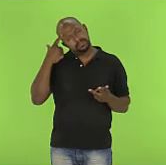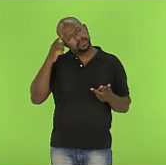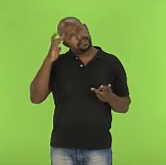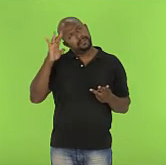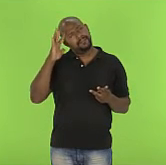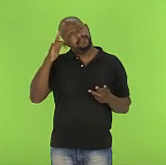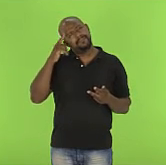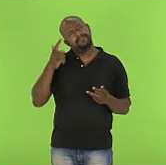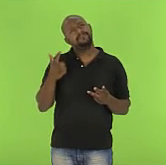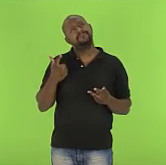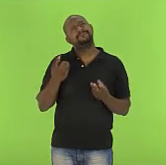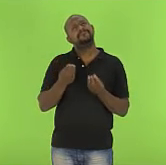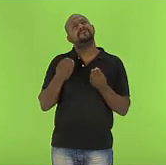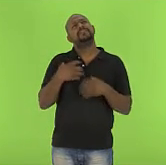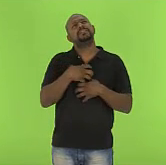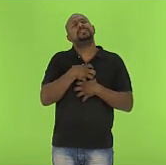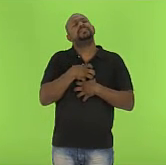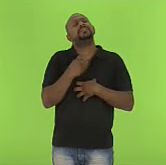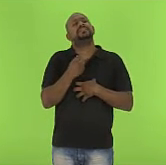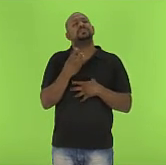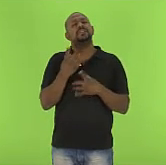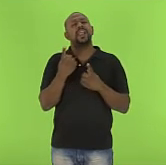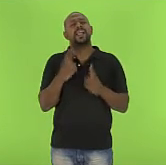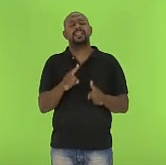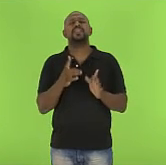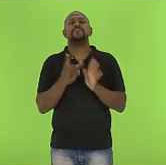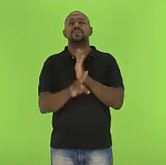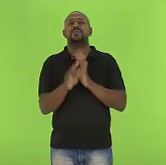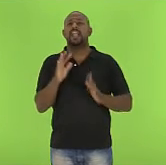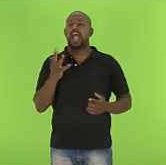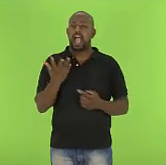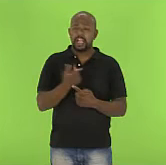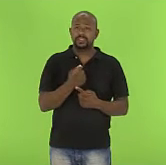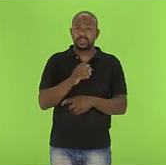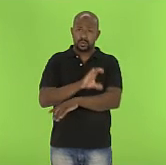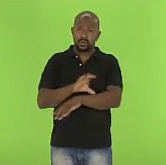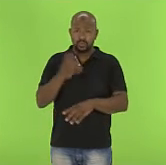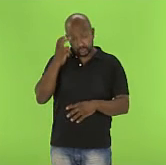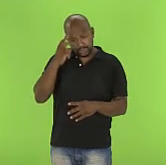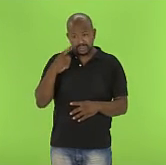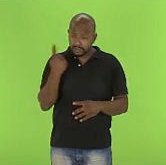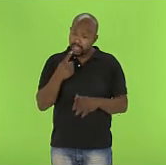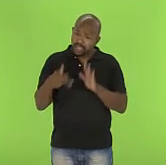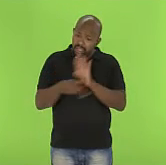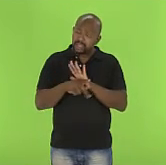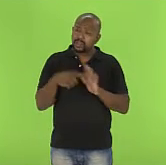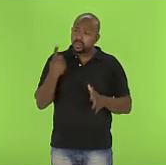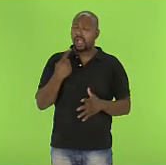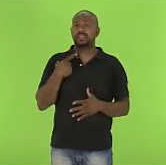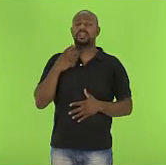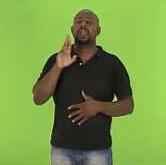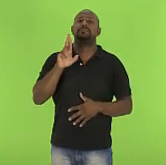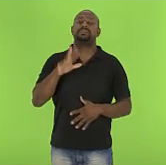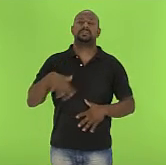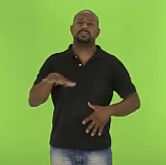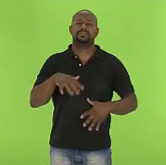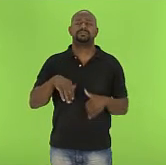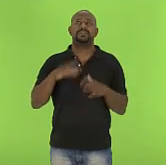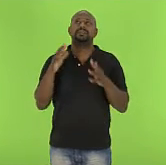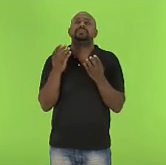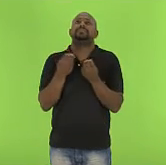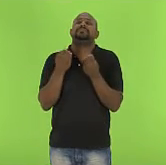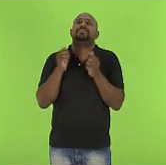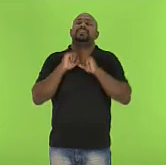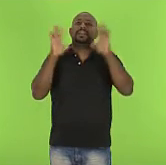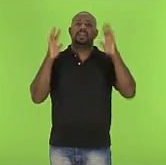Eu fico me perguntando qual é o sentido de ser inimigo da arte e da cultura se nós é que somos essa representação